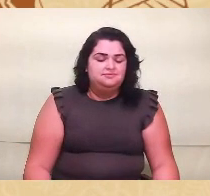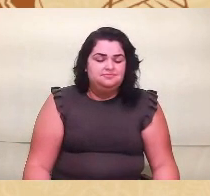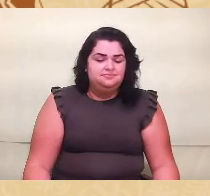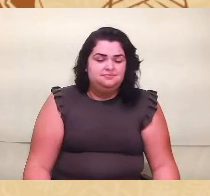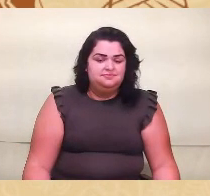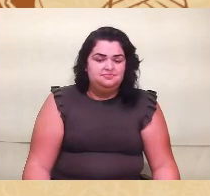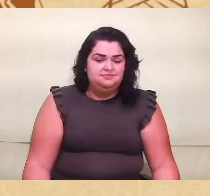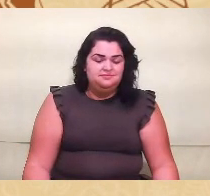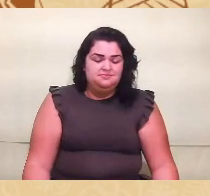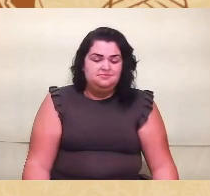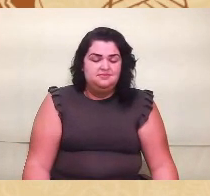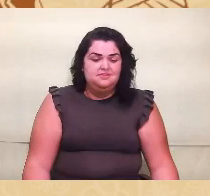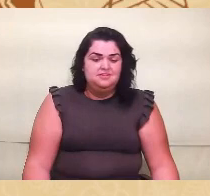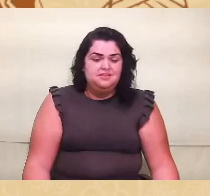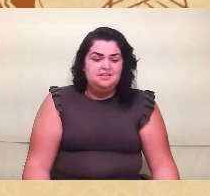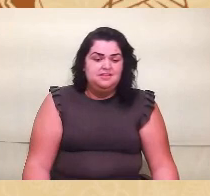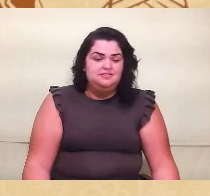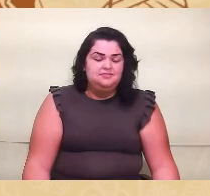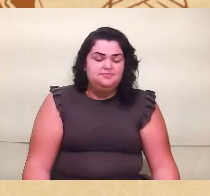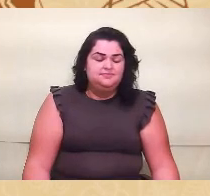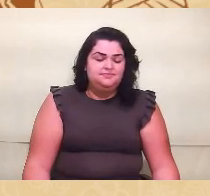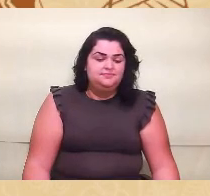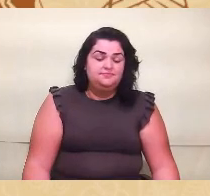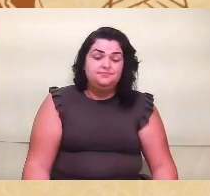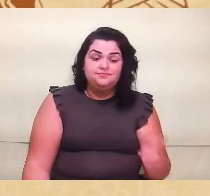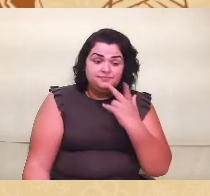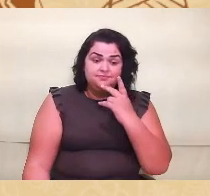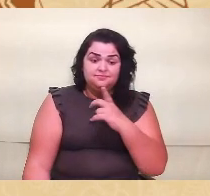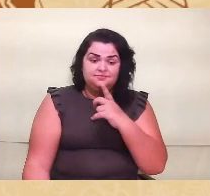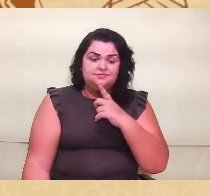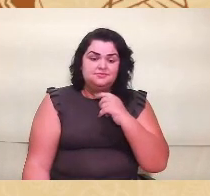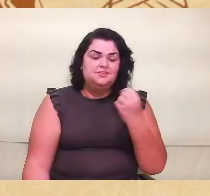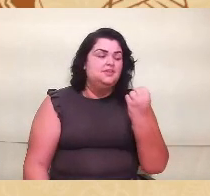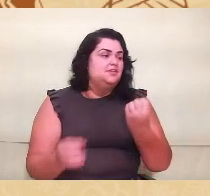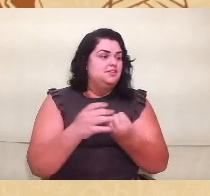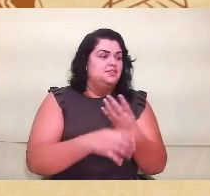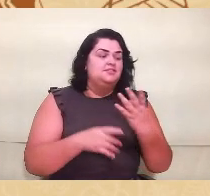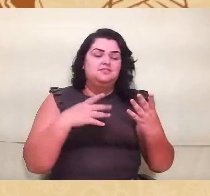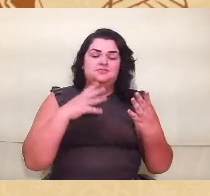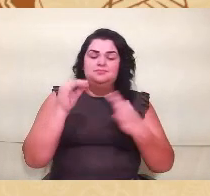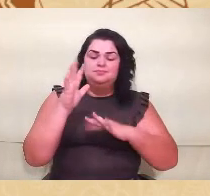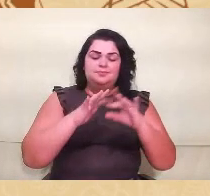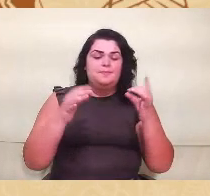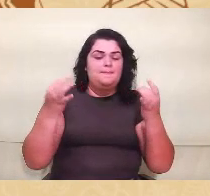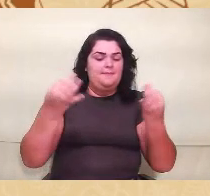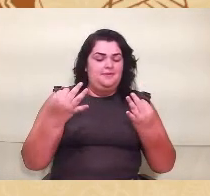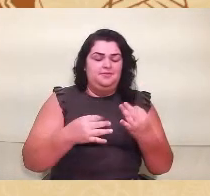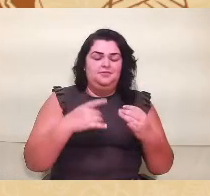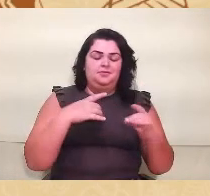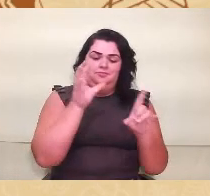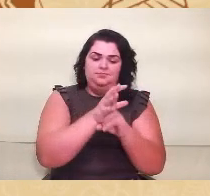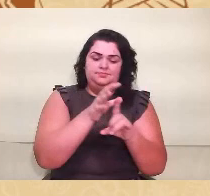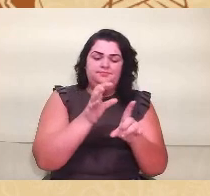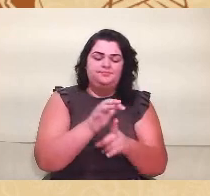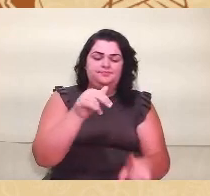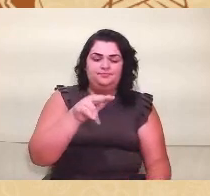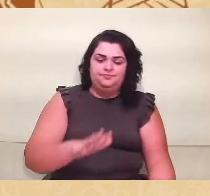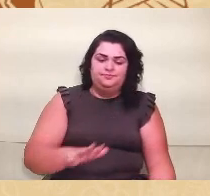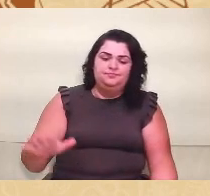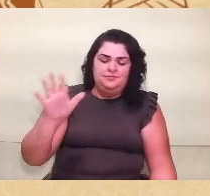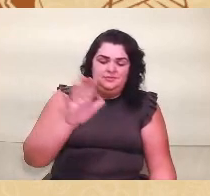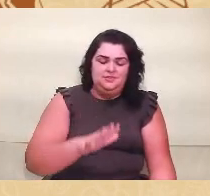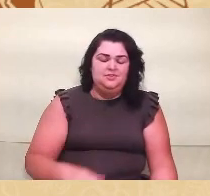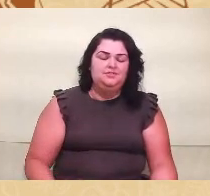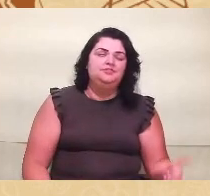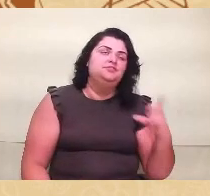3.935. É isso. E a gente tem feito de forma brilhante uma manifestação nacional. Então,